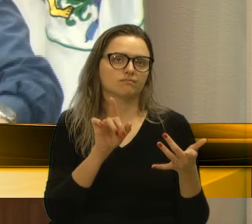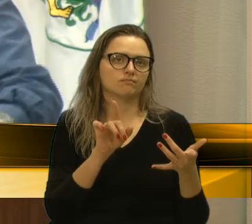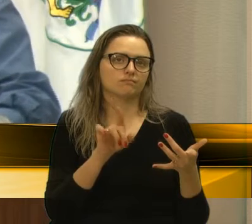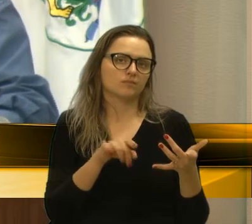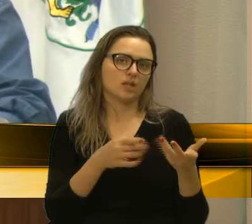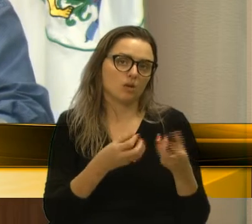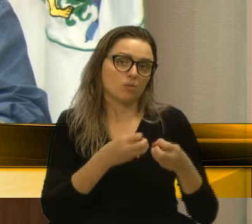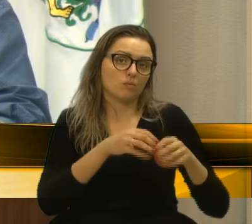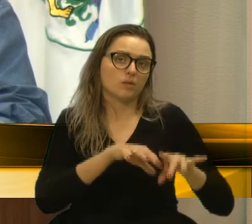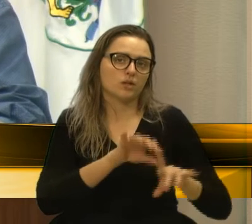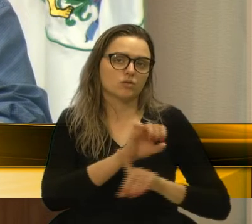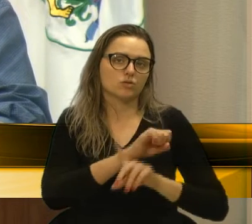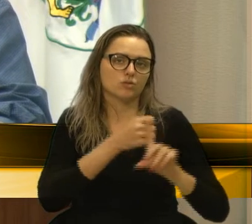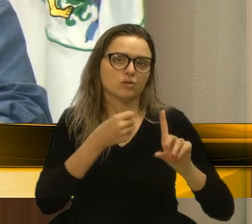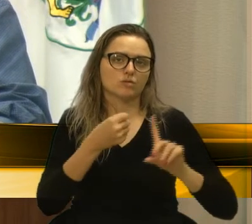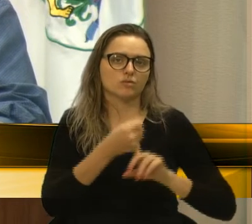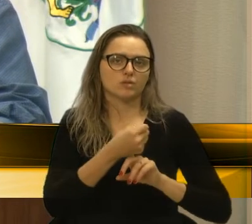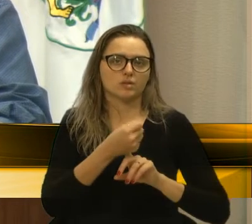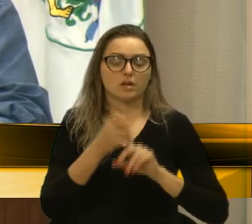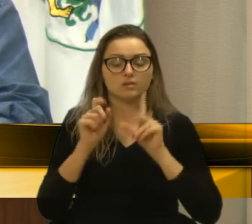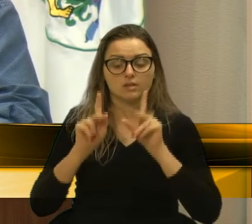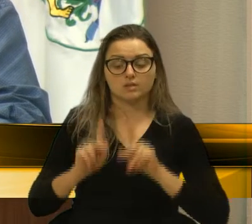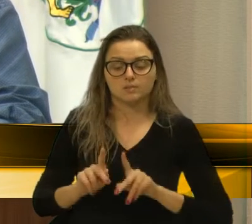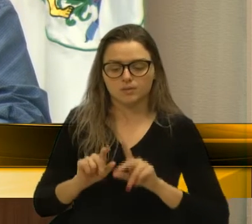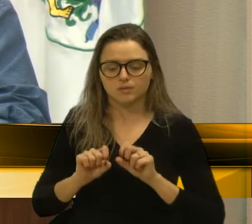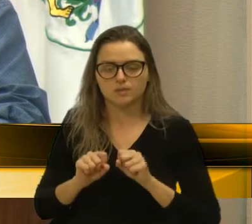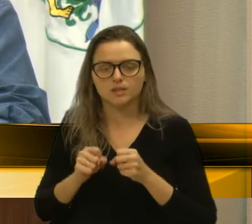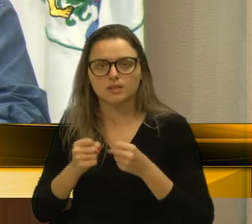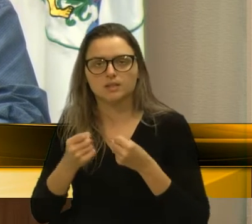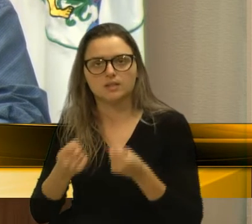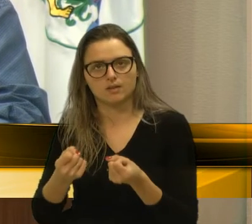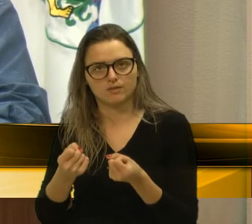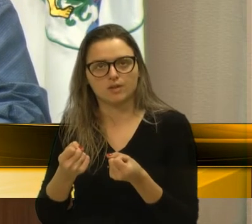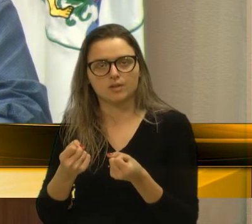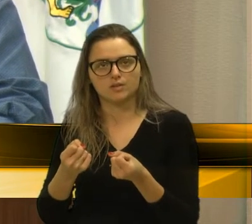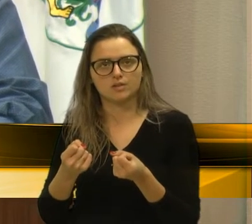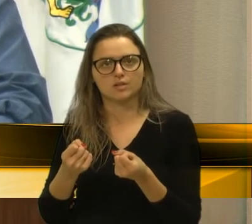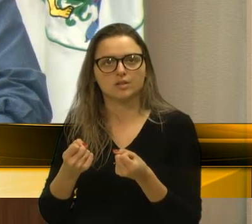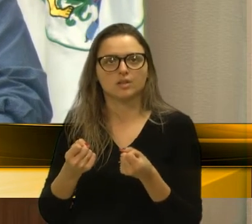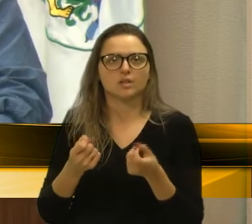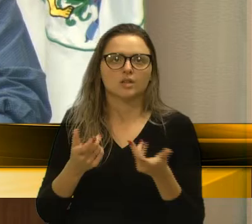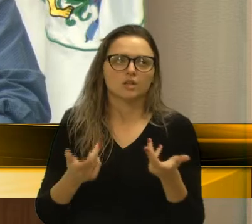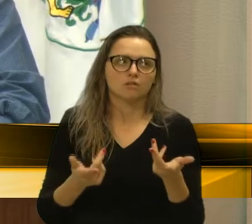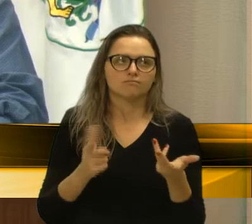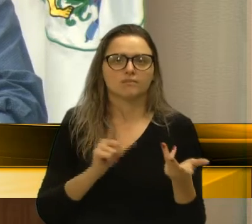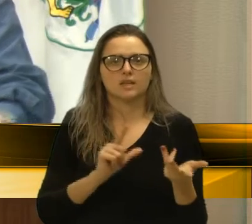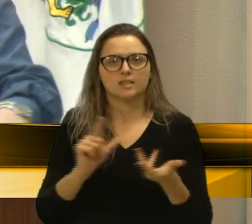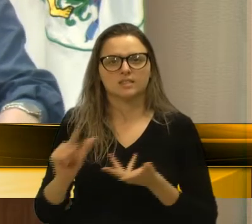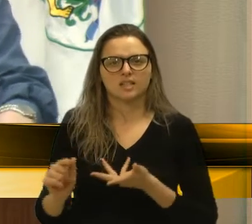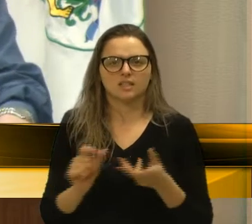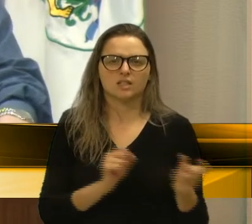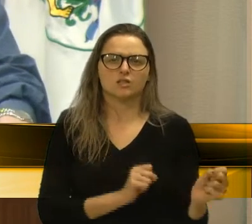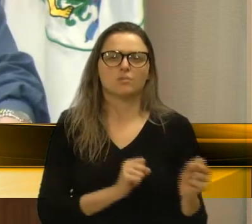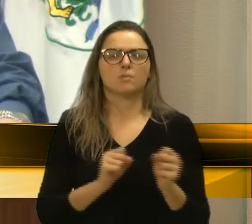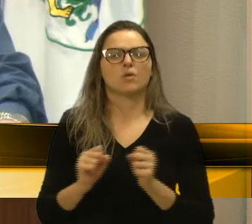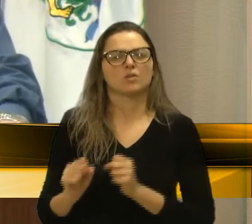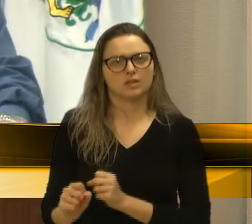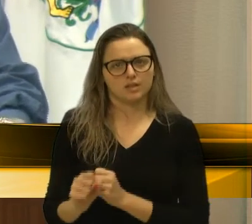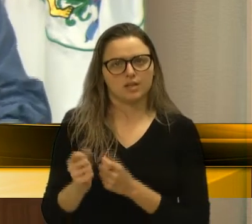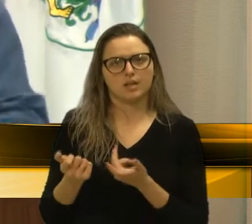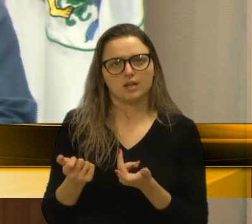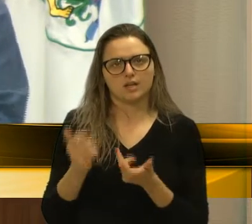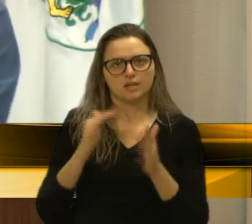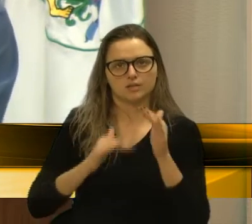no meio das pessoas que defendem uma saída autoritária, né, sempre autoritária, para o